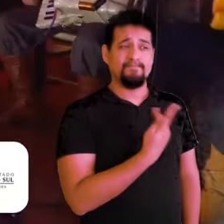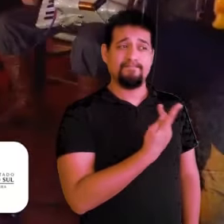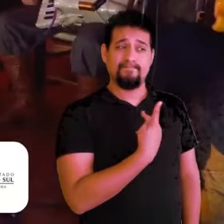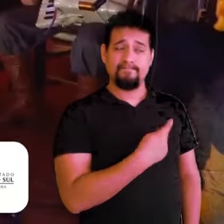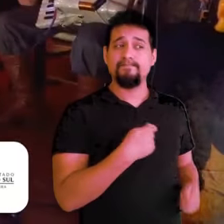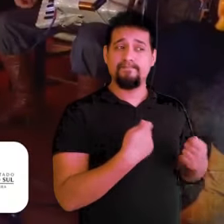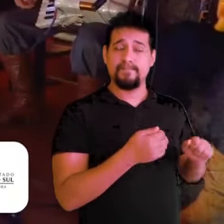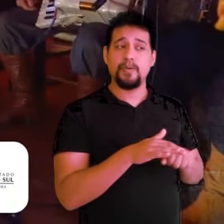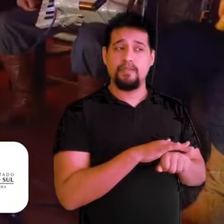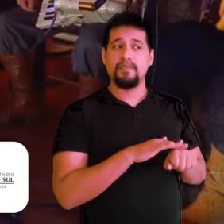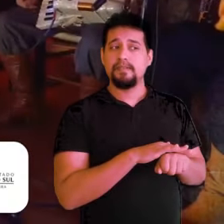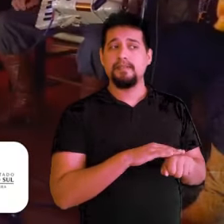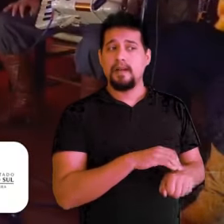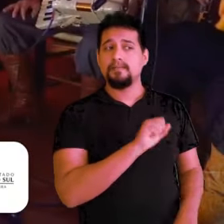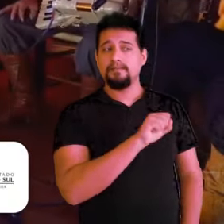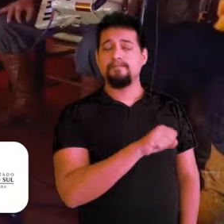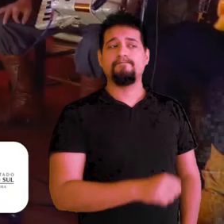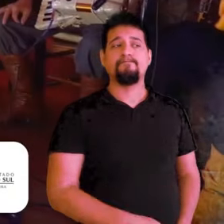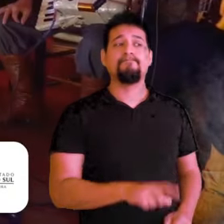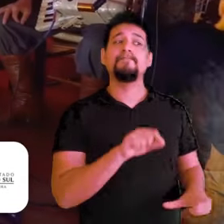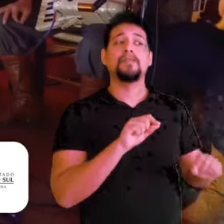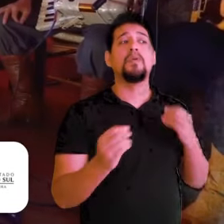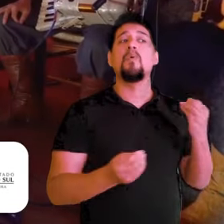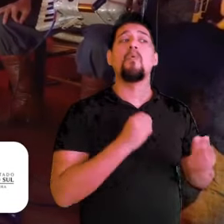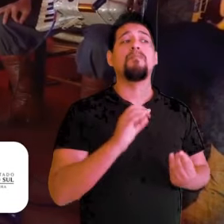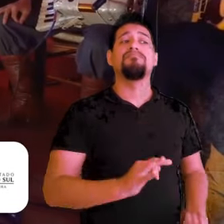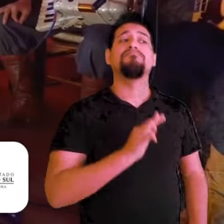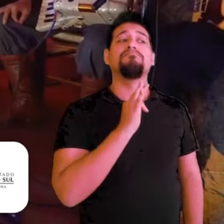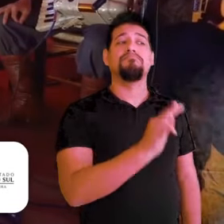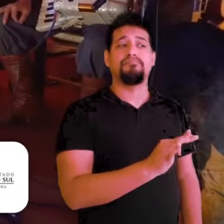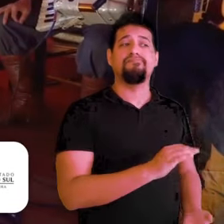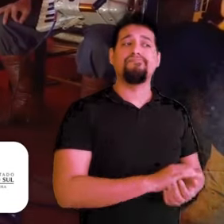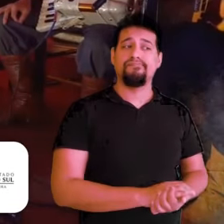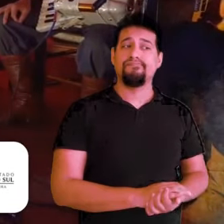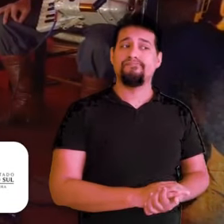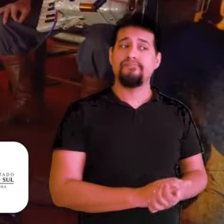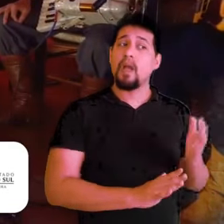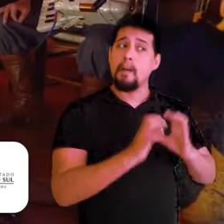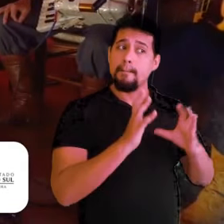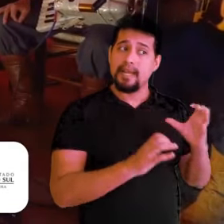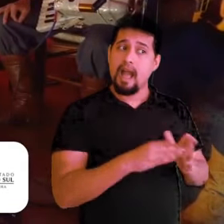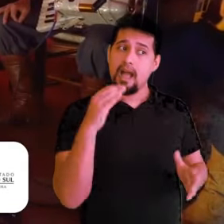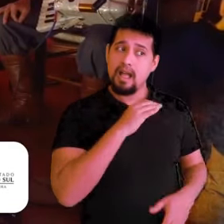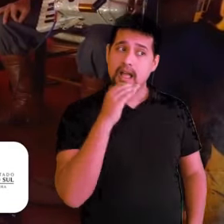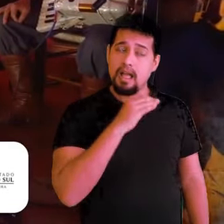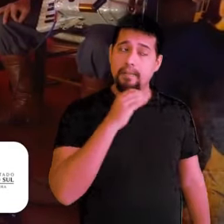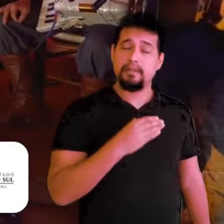Nós precisamos conversar, decidir o que vai ser. Se é uma briga